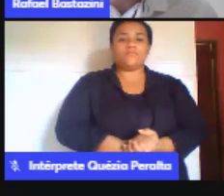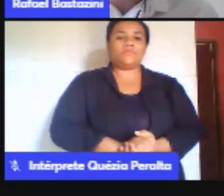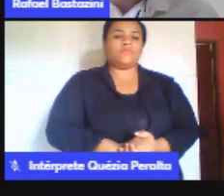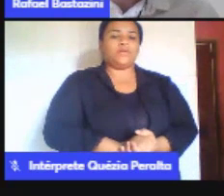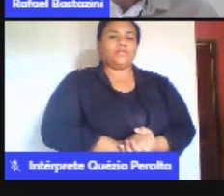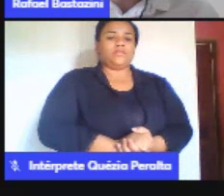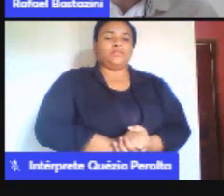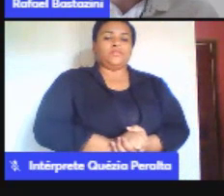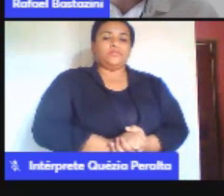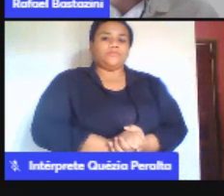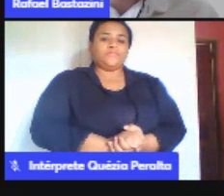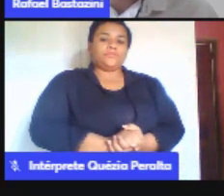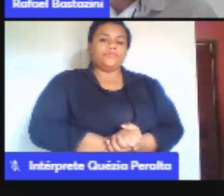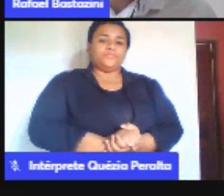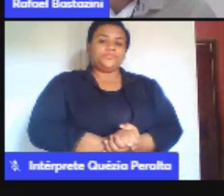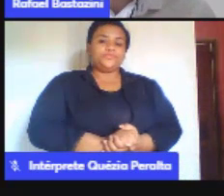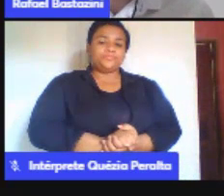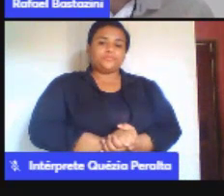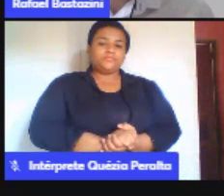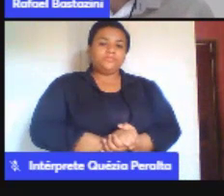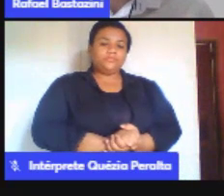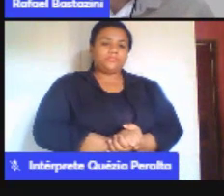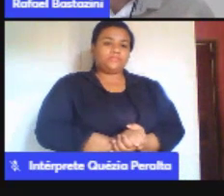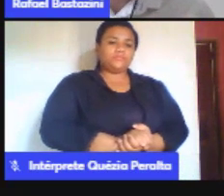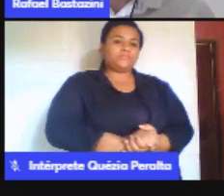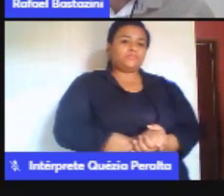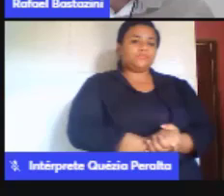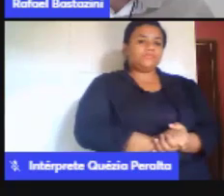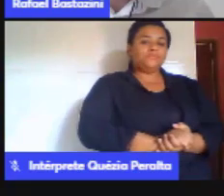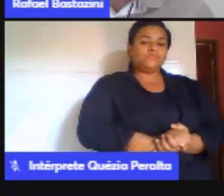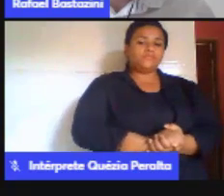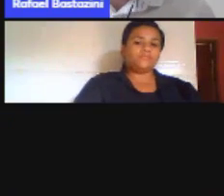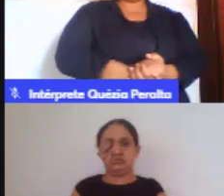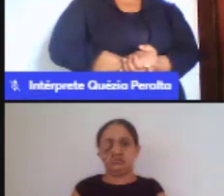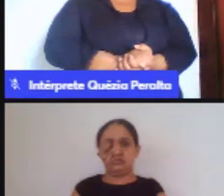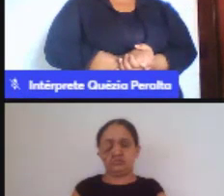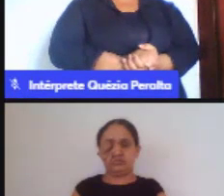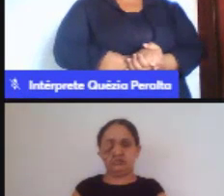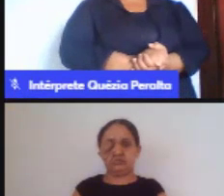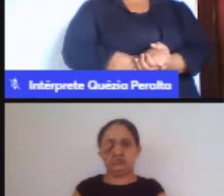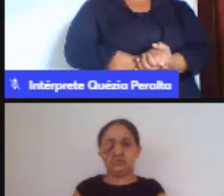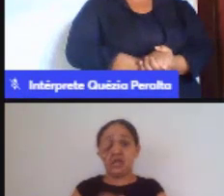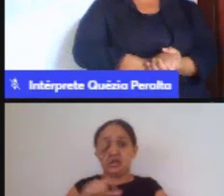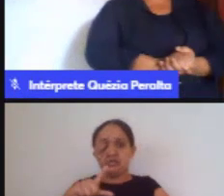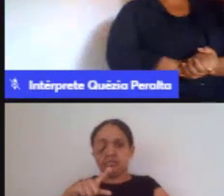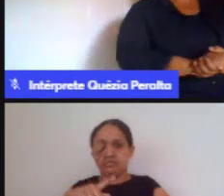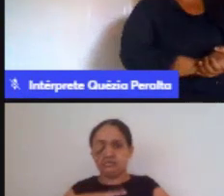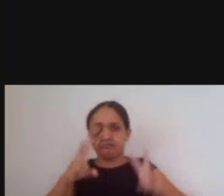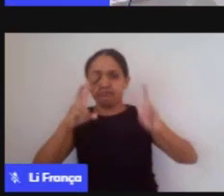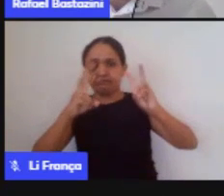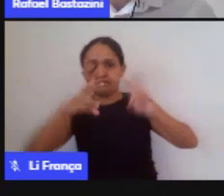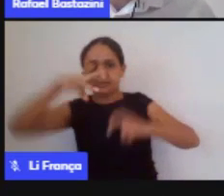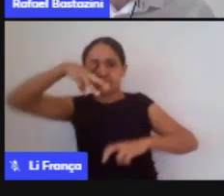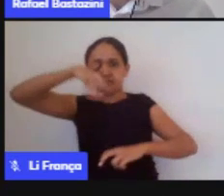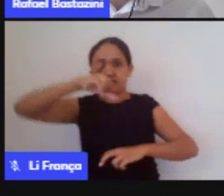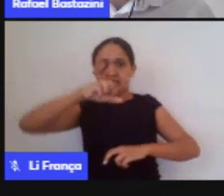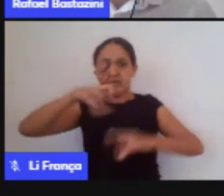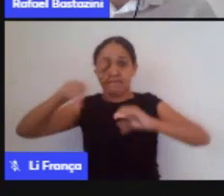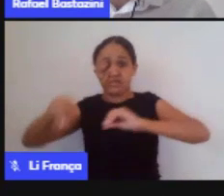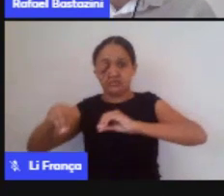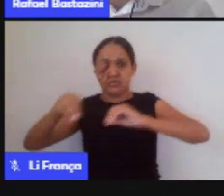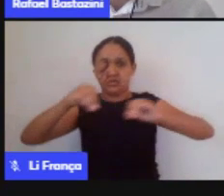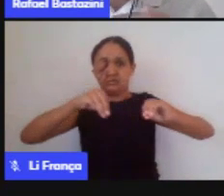aí falando migrantes, a doce ilusão da terra prometida. Ou seja, é uma reportagem